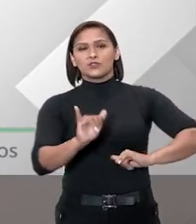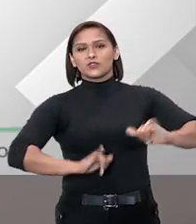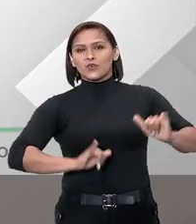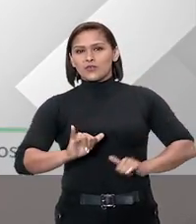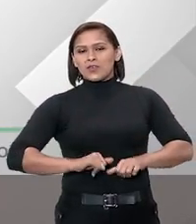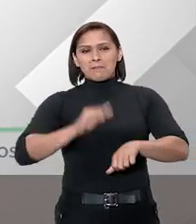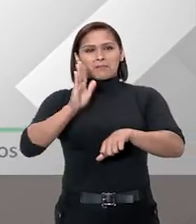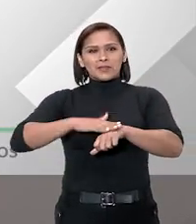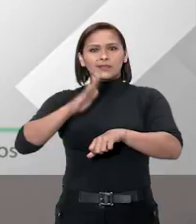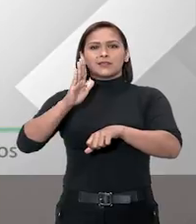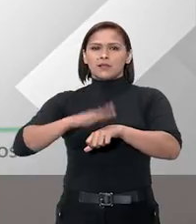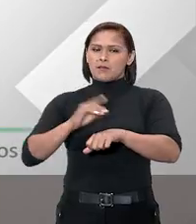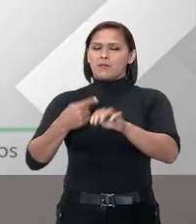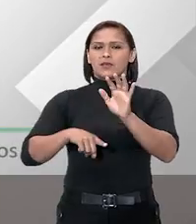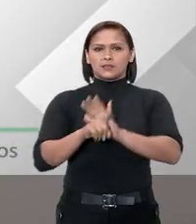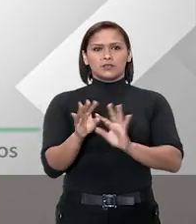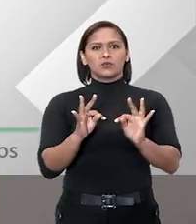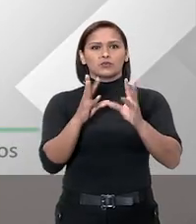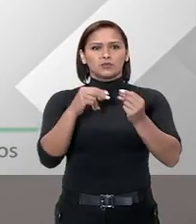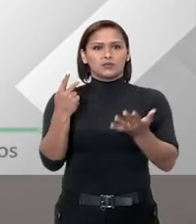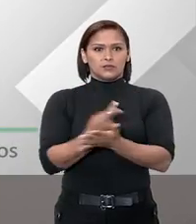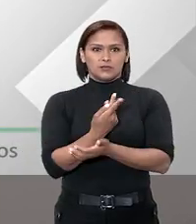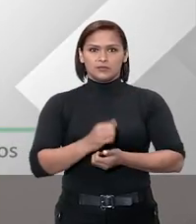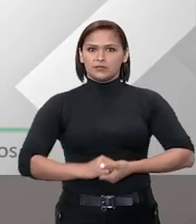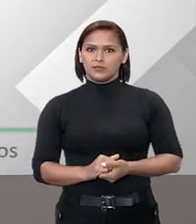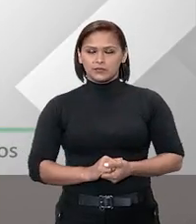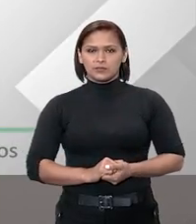sofrendo ainda mais com essa questão.